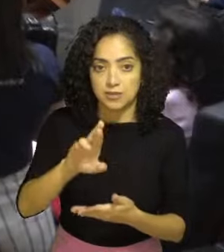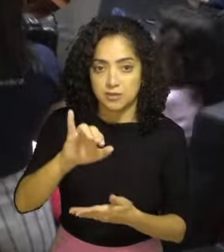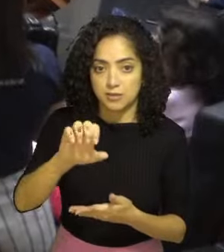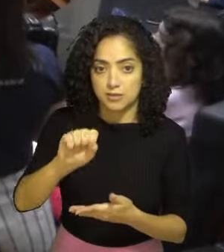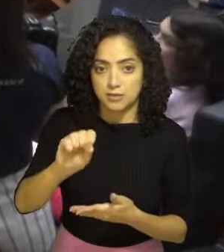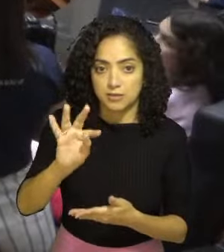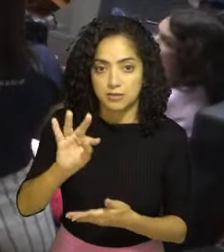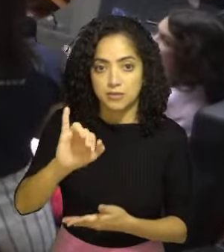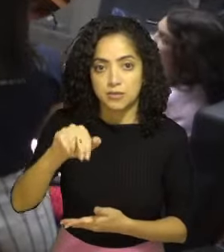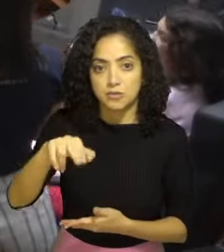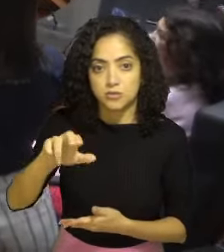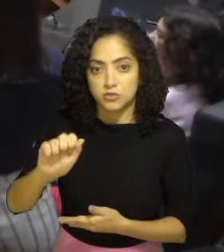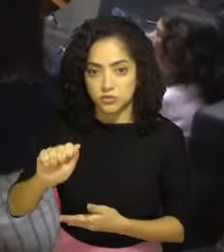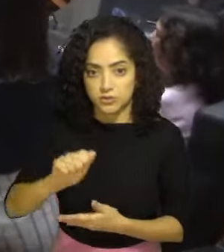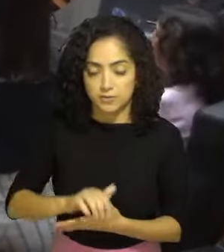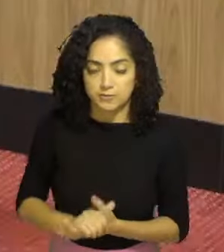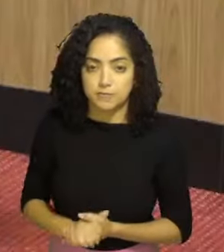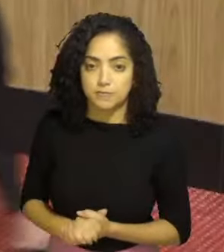Wolff.